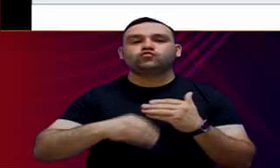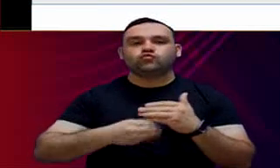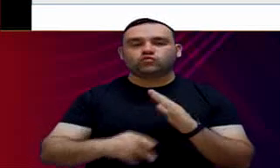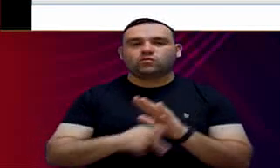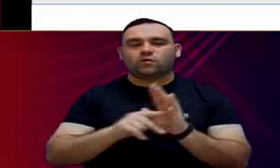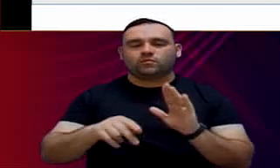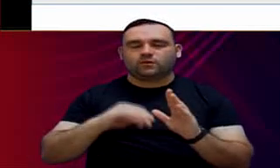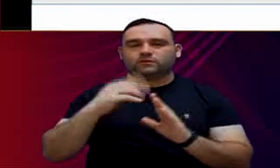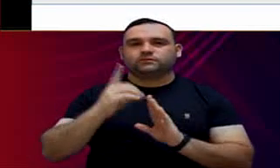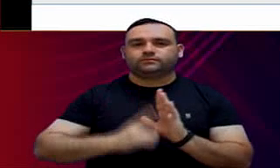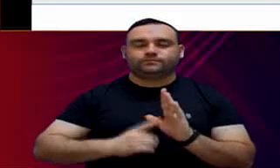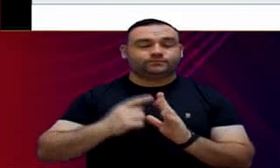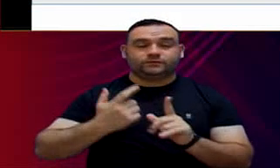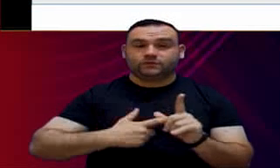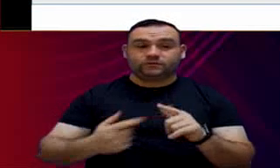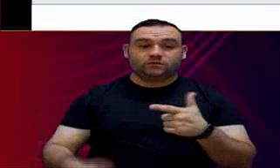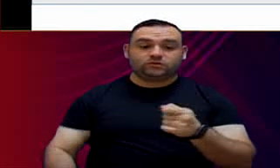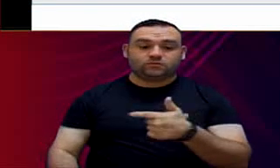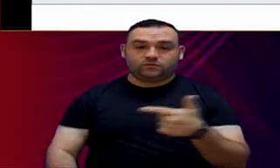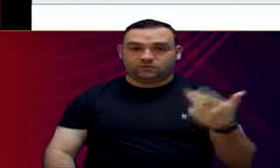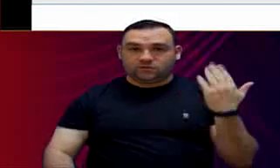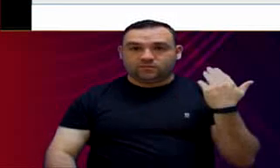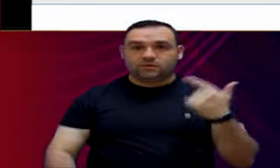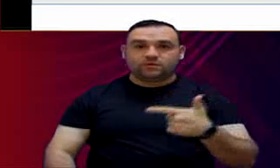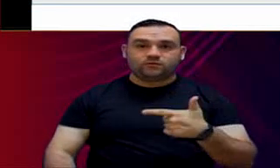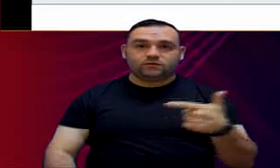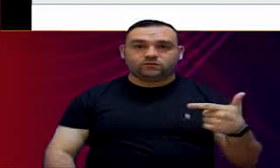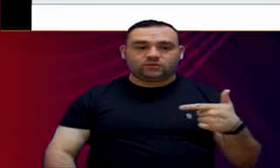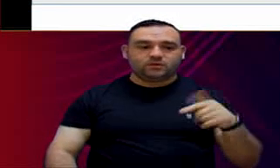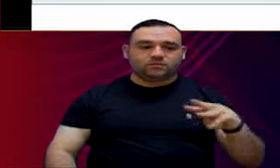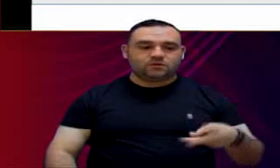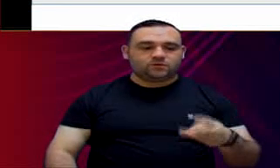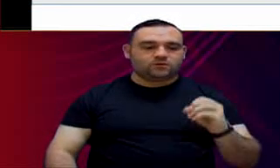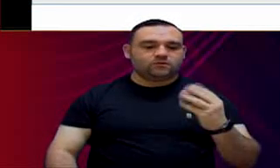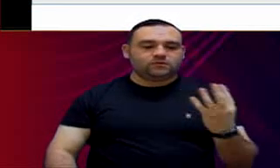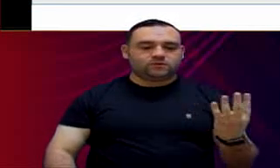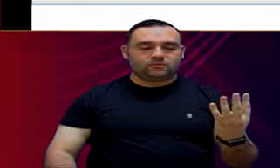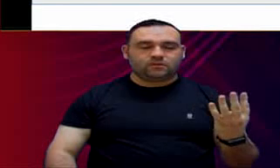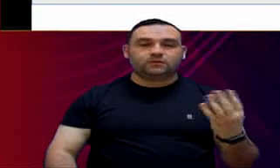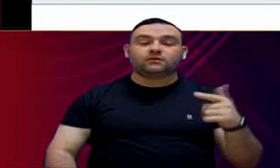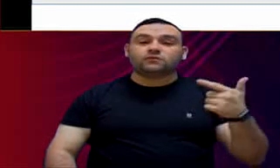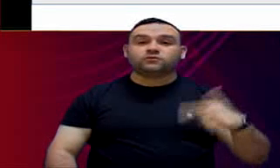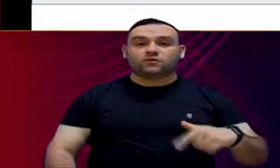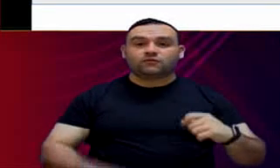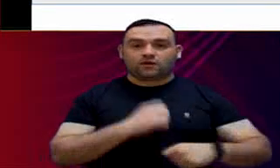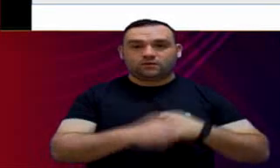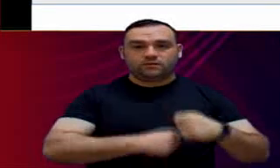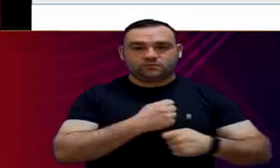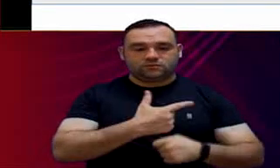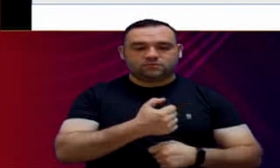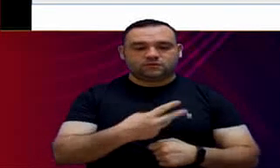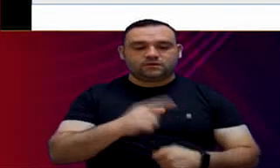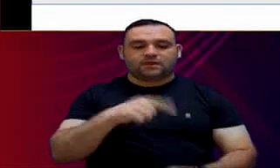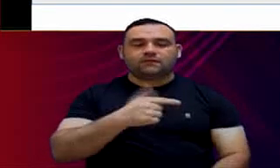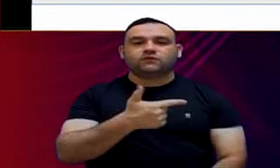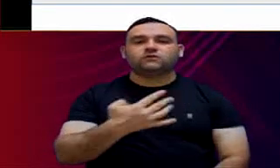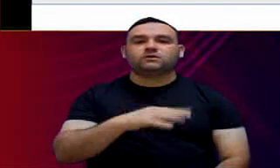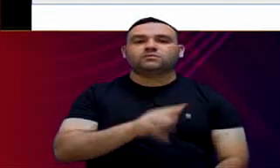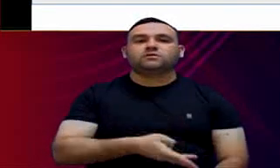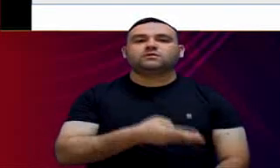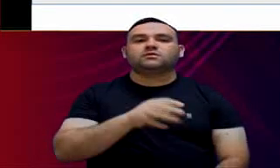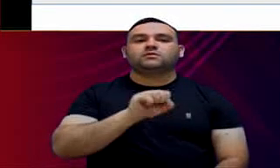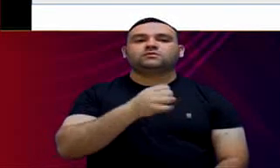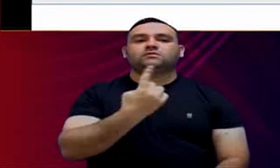dívida empenhado em 2022 22 milhões 404 a estimativa para 2023 é de 24 milhões